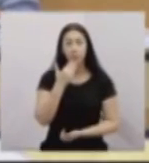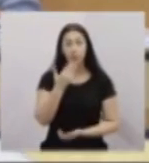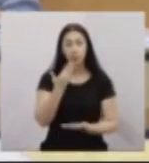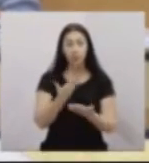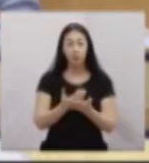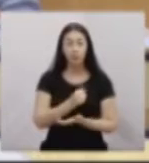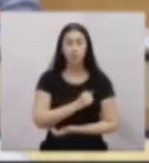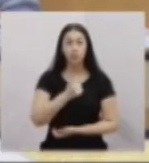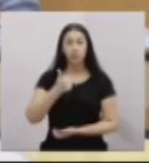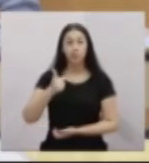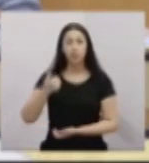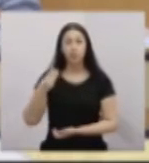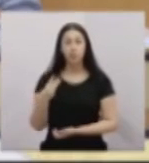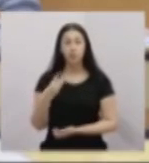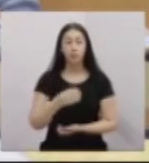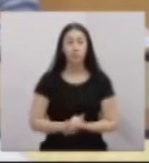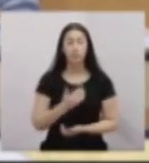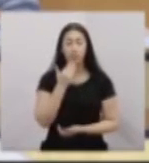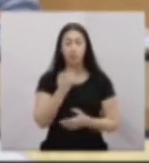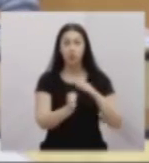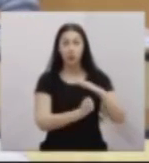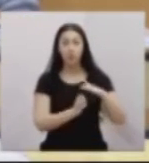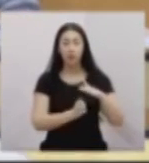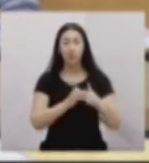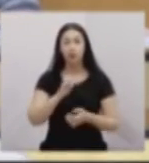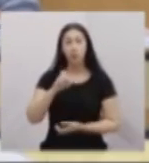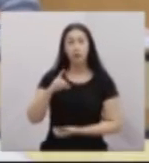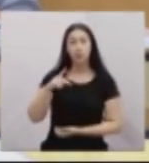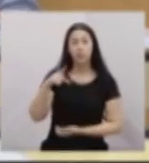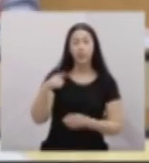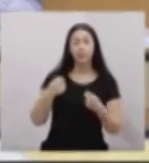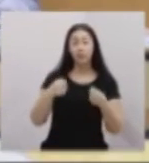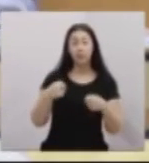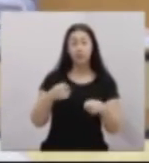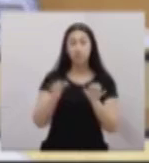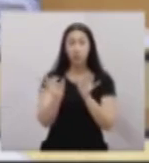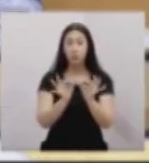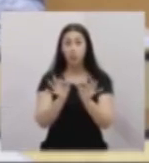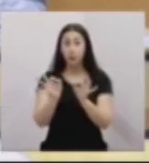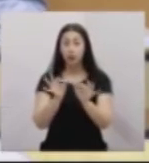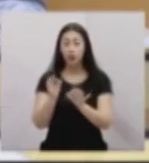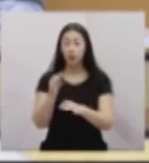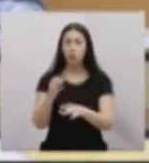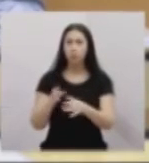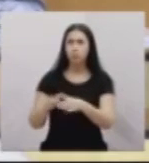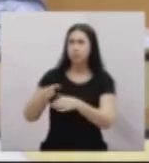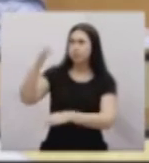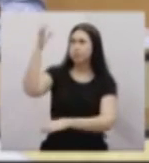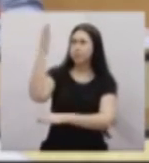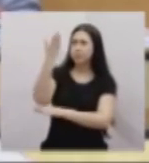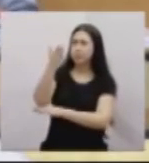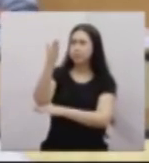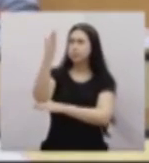Requerimento 113. A EDP, solicitando alinhamento com urgência do poste localizado